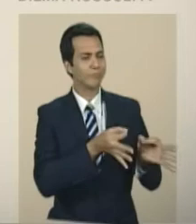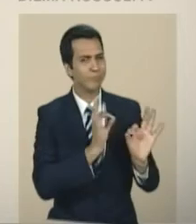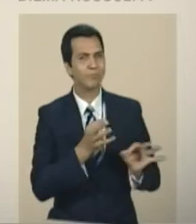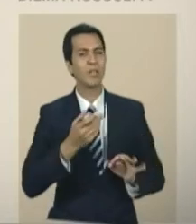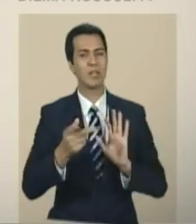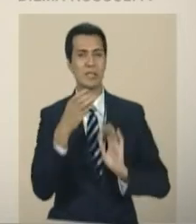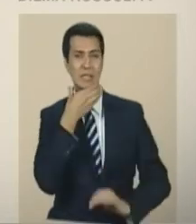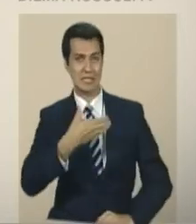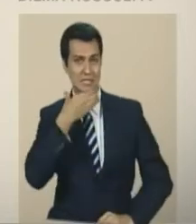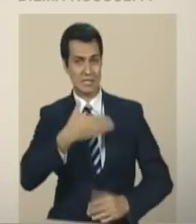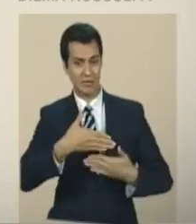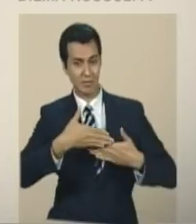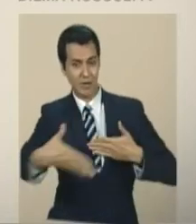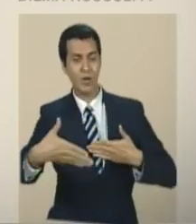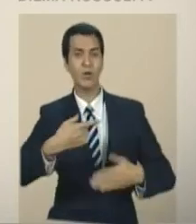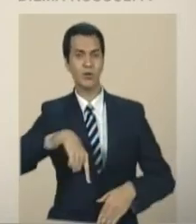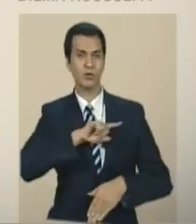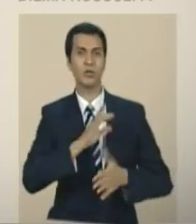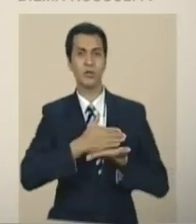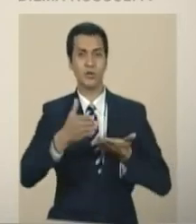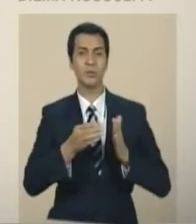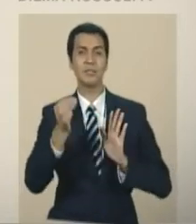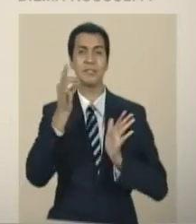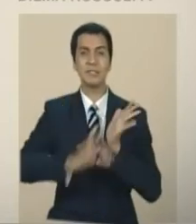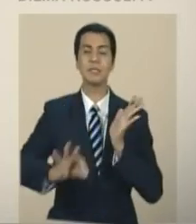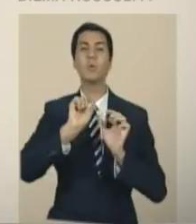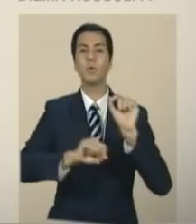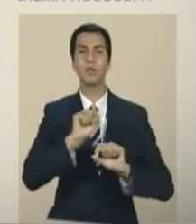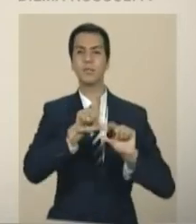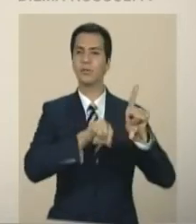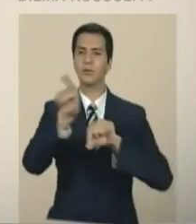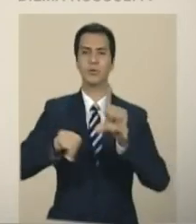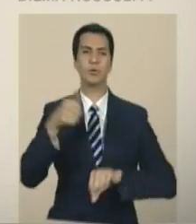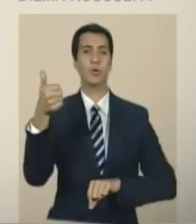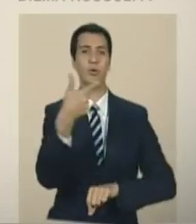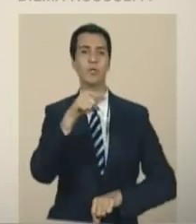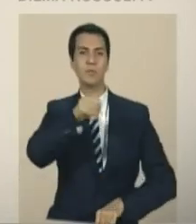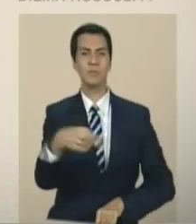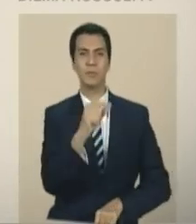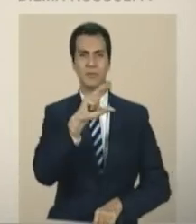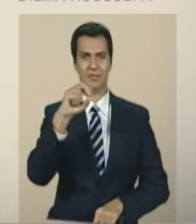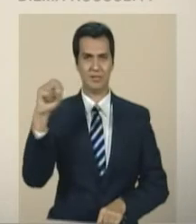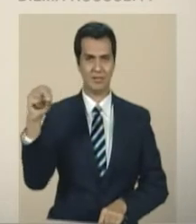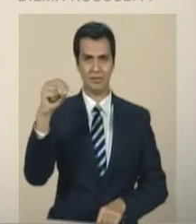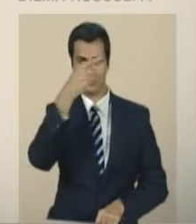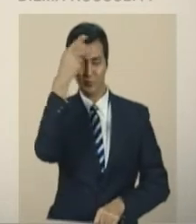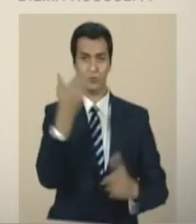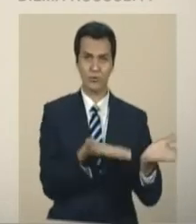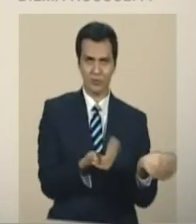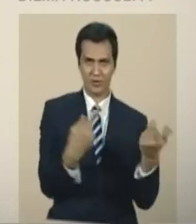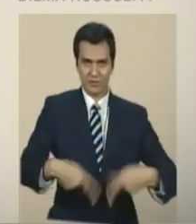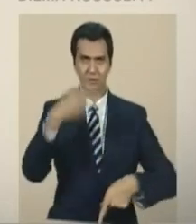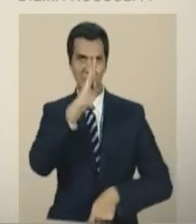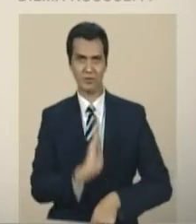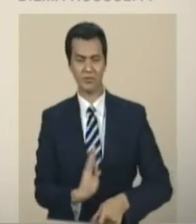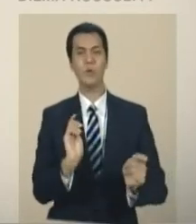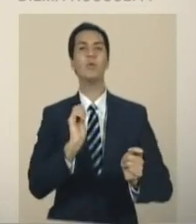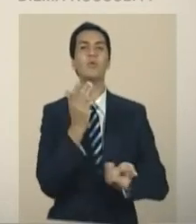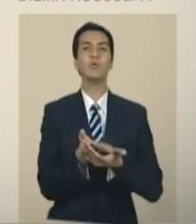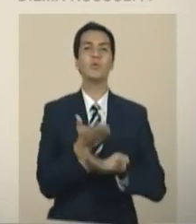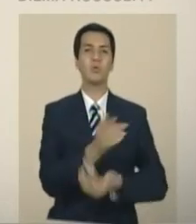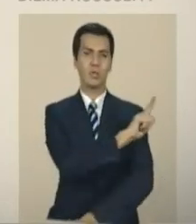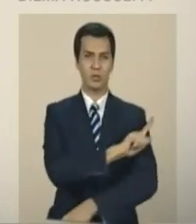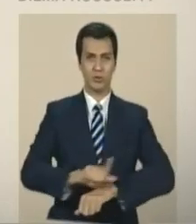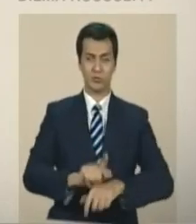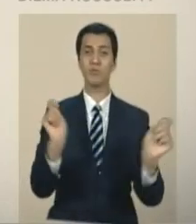inscrições para selecionar 12.500 jovens brasileiros dos cursos de graduação que vão estudar durante